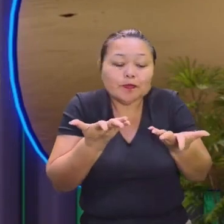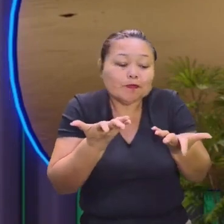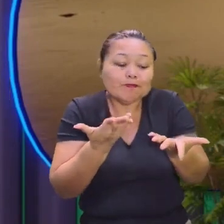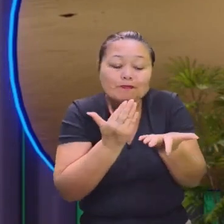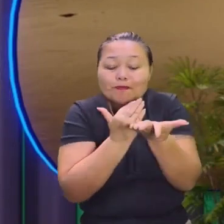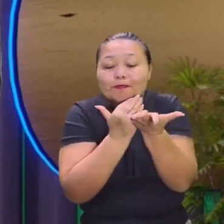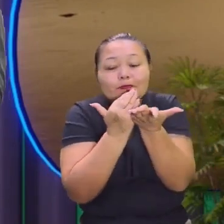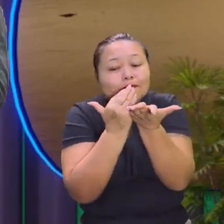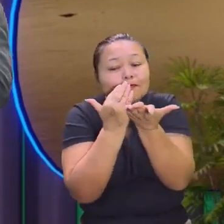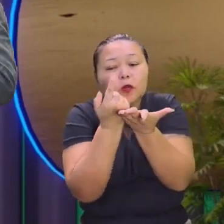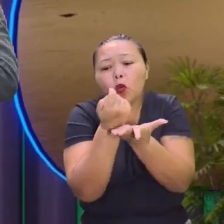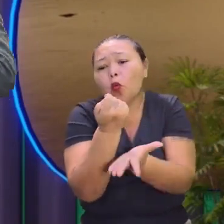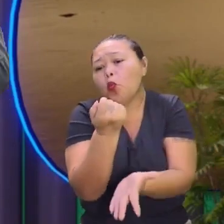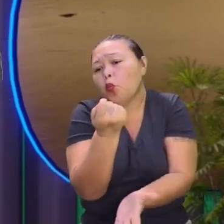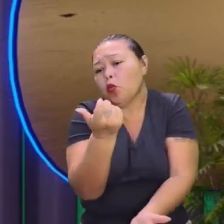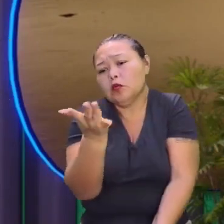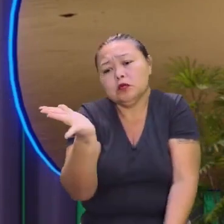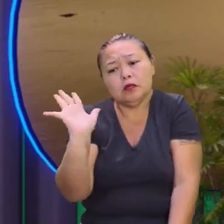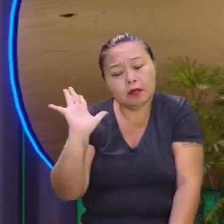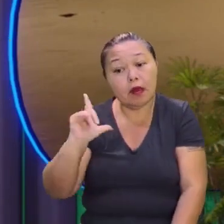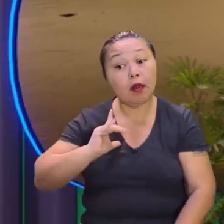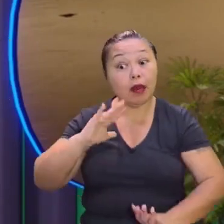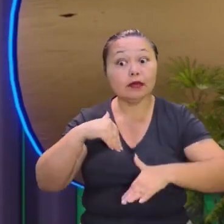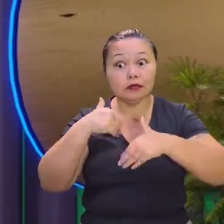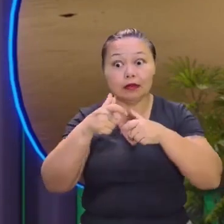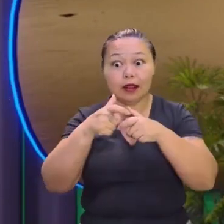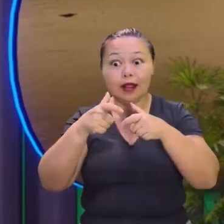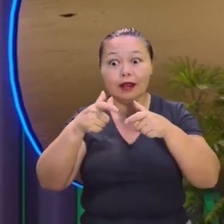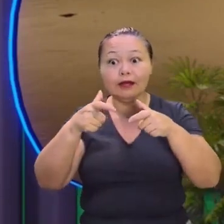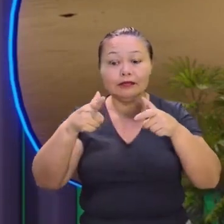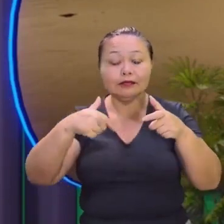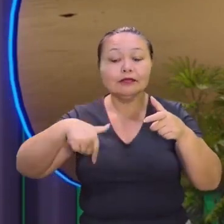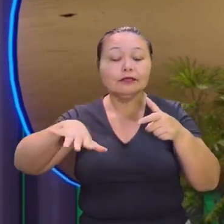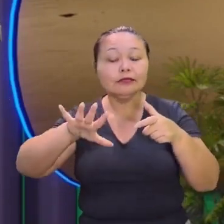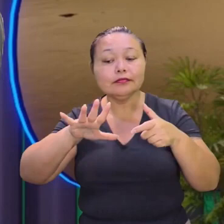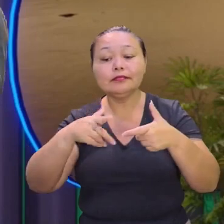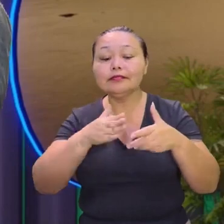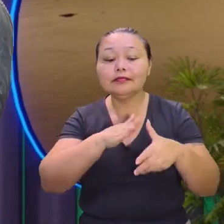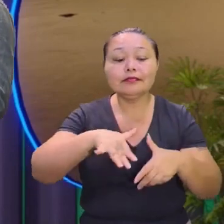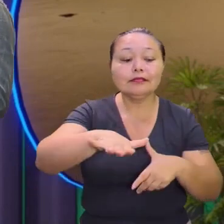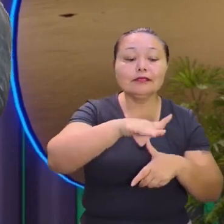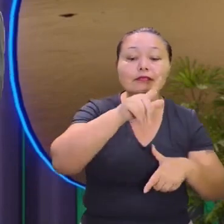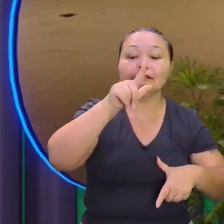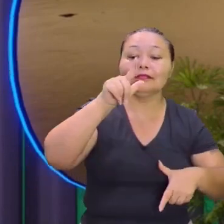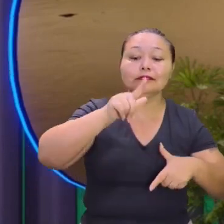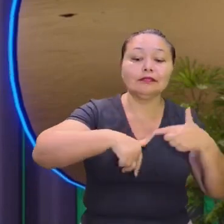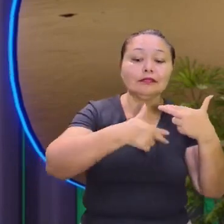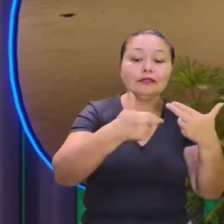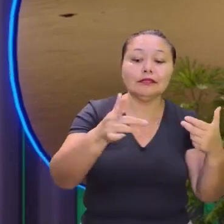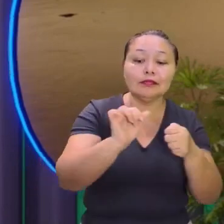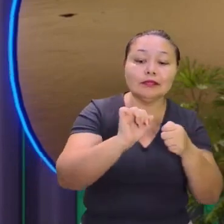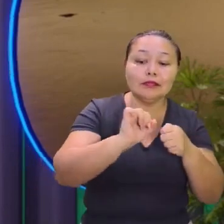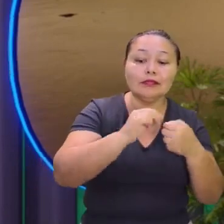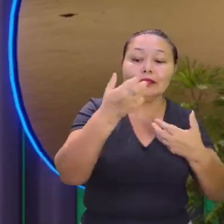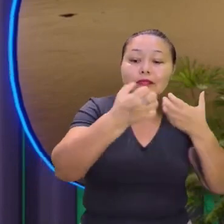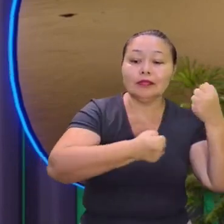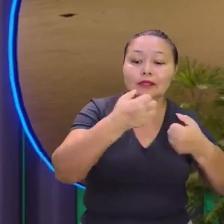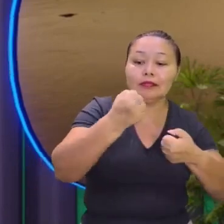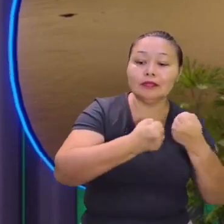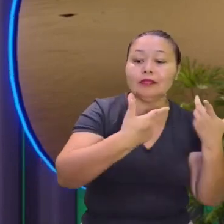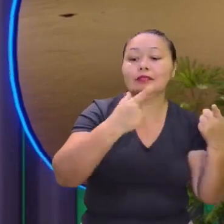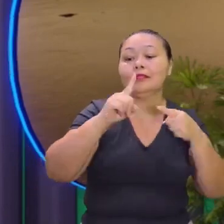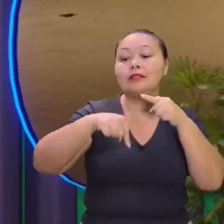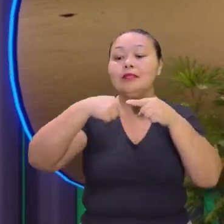muito tímida, mas ainda assim crescente. Exato. Na área de laticínio, na área de frigoríficos, na